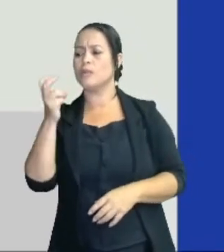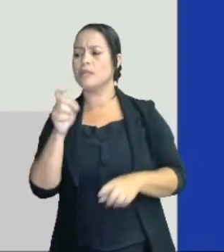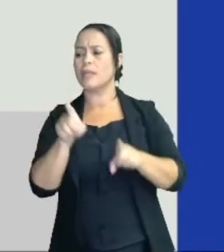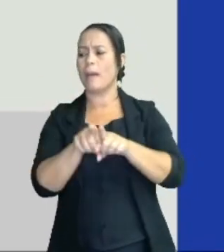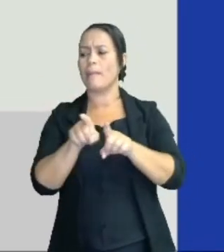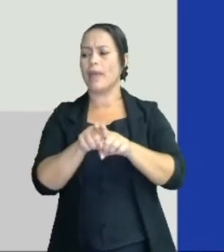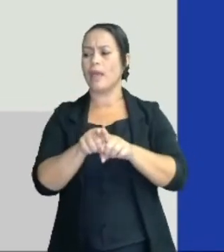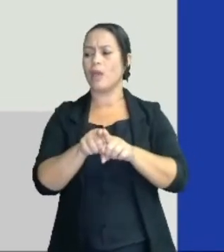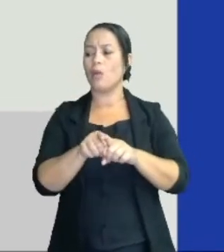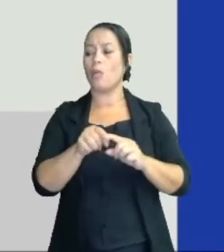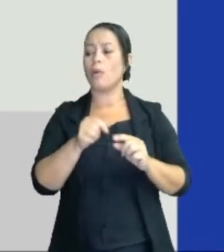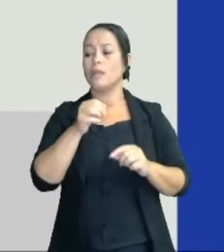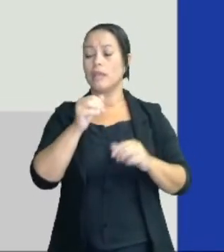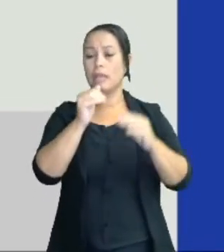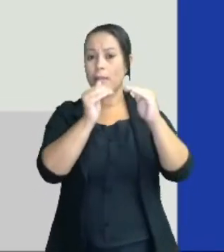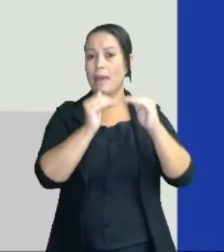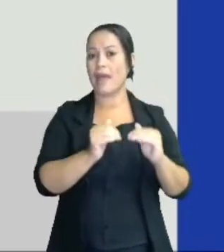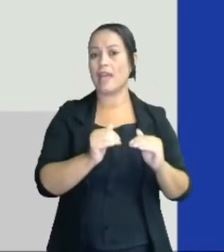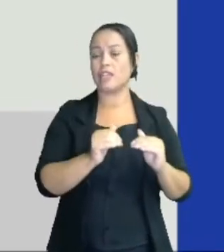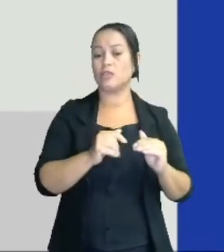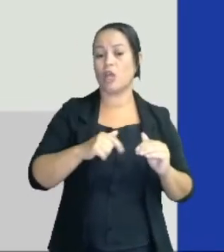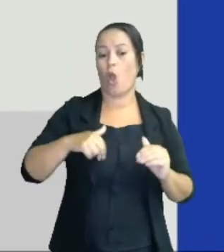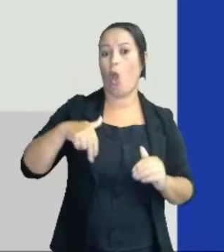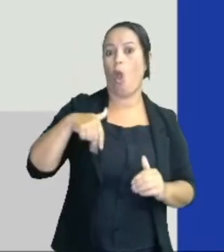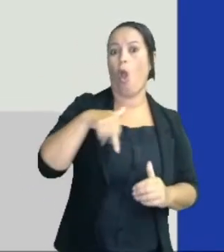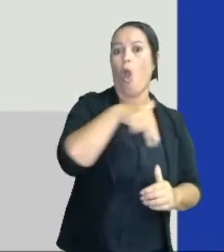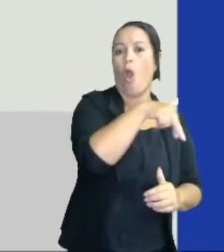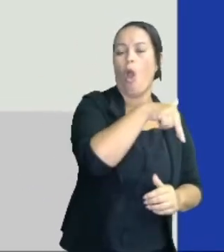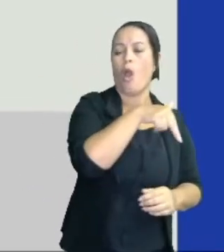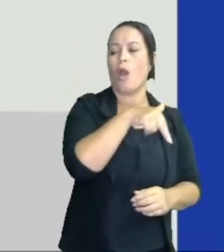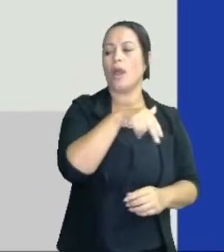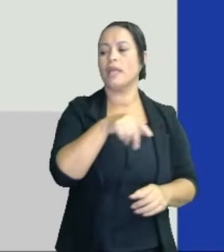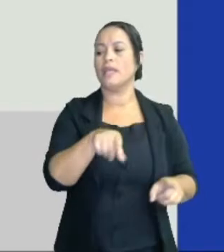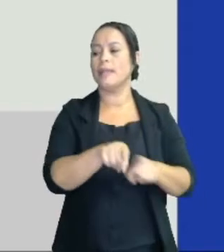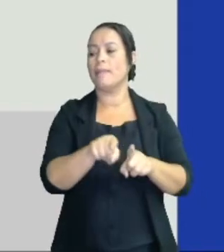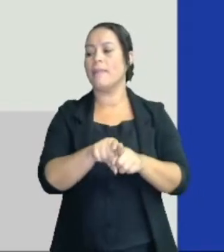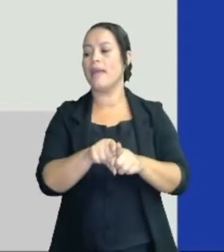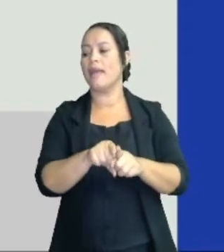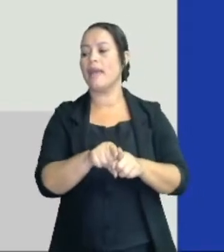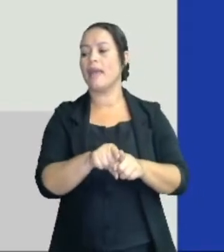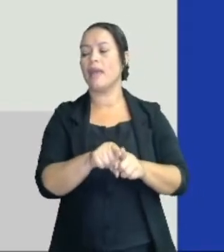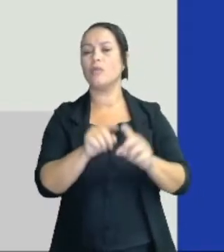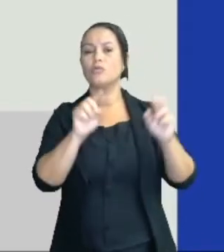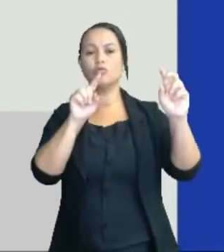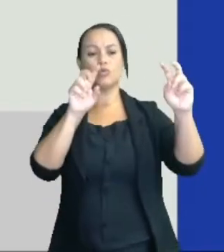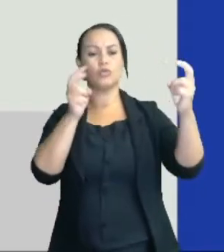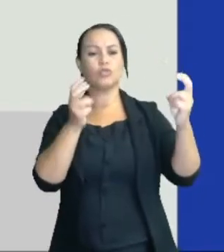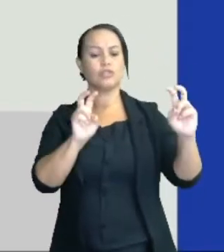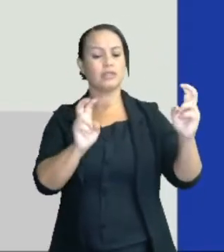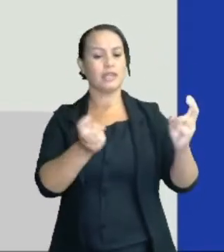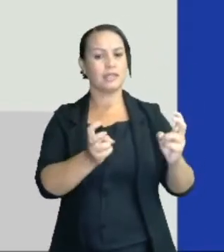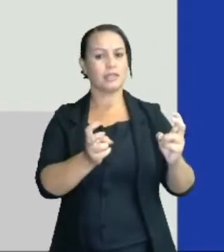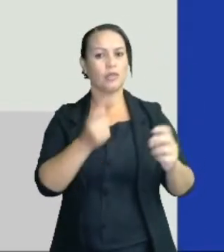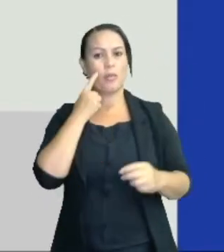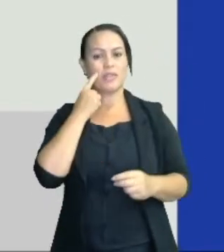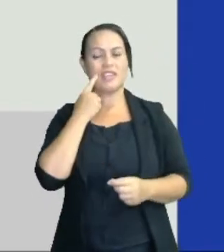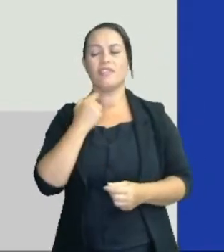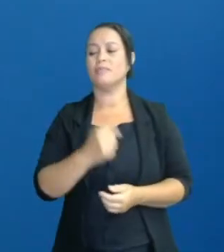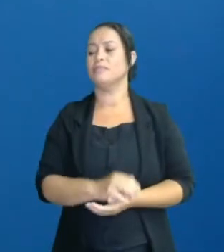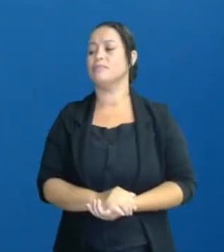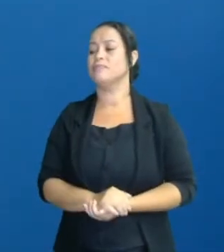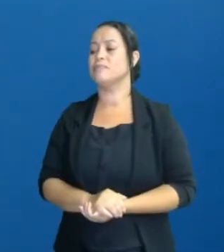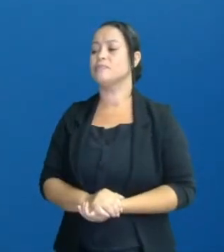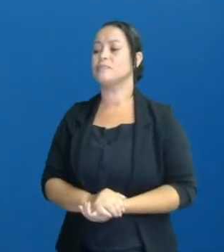Tem quando ele aparece embaixo, onde ele está correndo, aparece esses tracinhos paralelos. Vamos